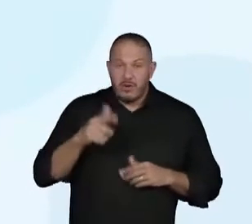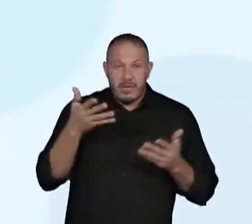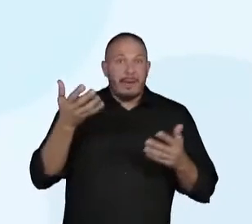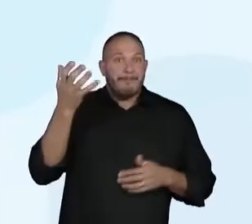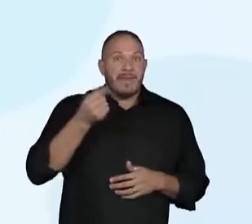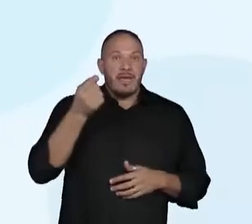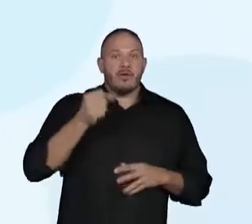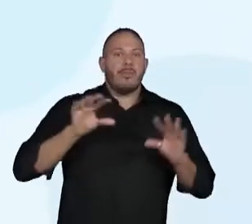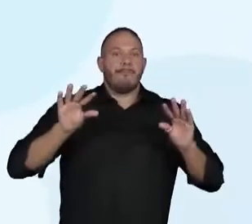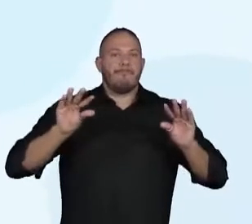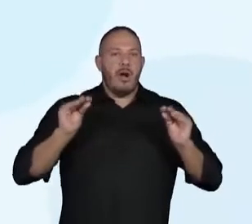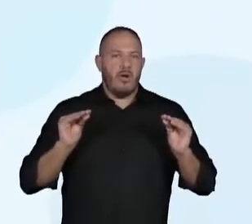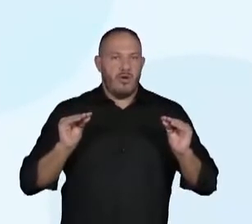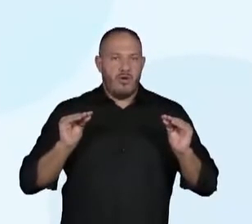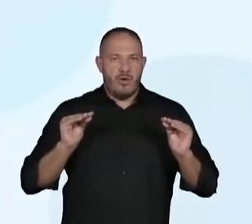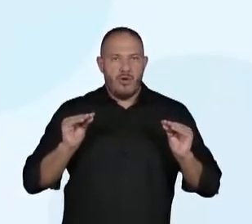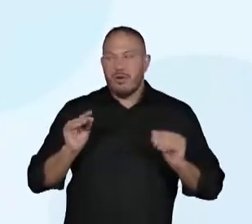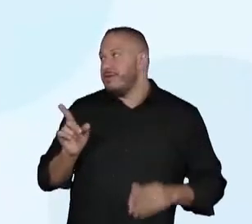tá?